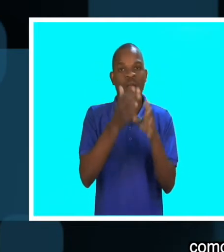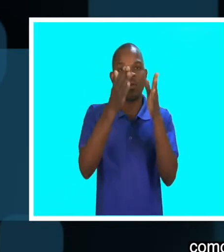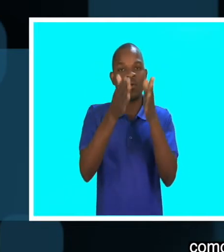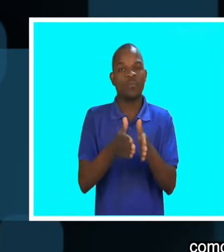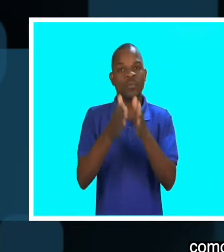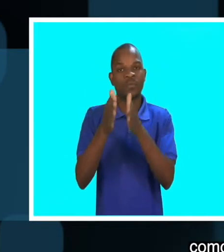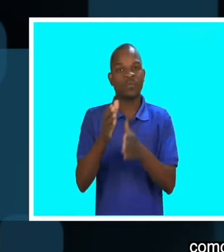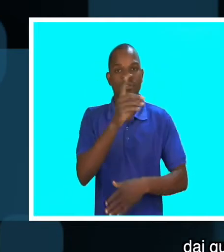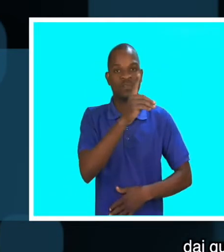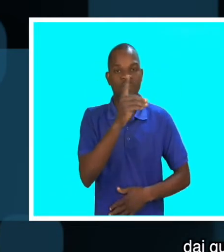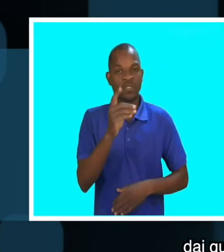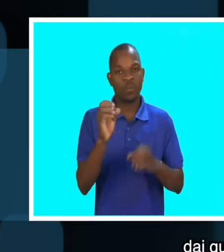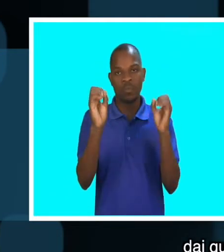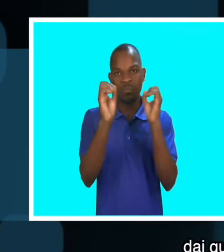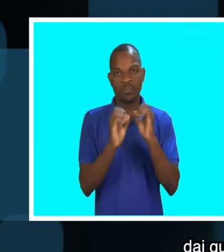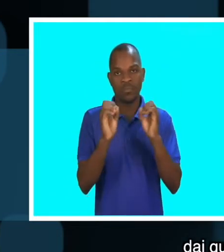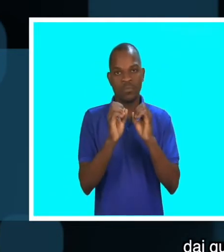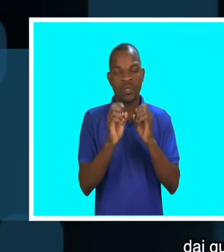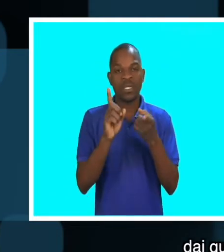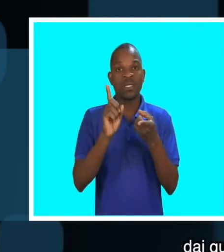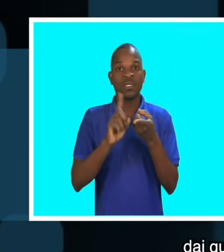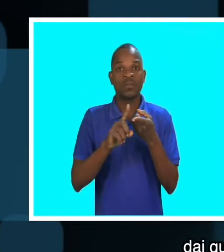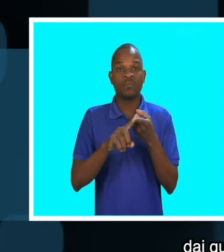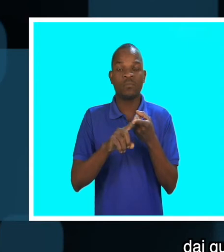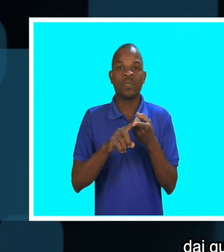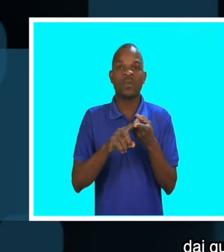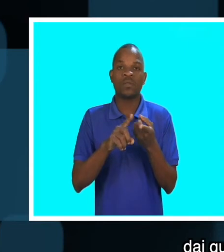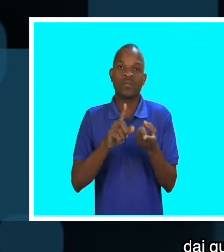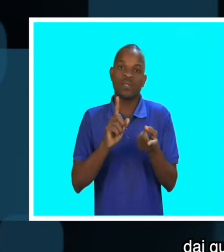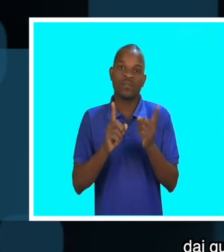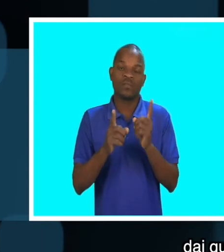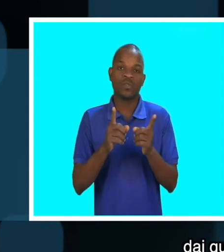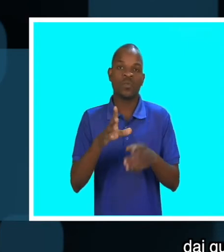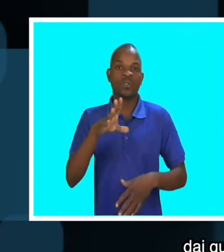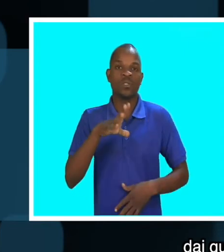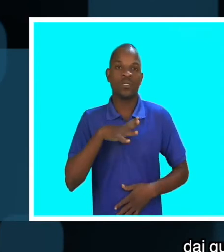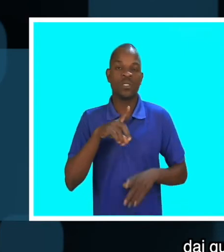necessidades específicas. Daí que, havendo, de fato,